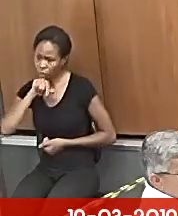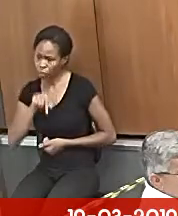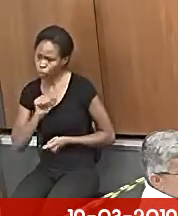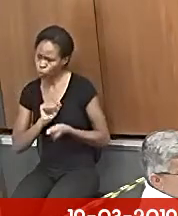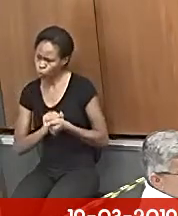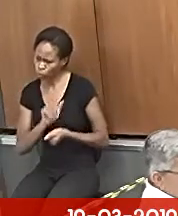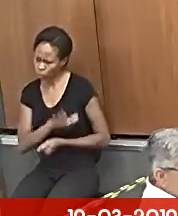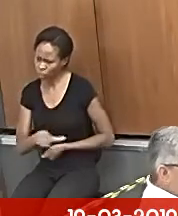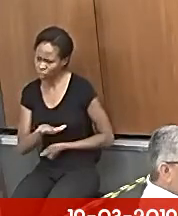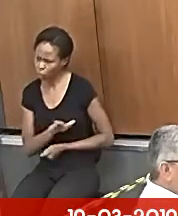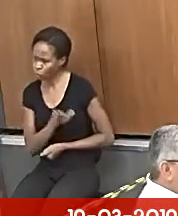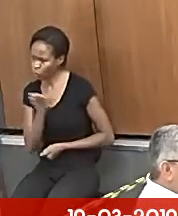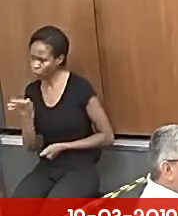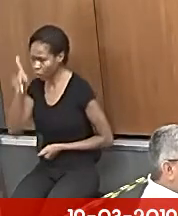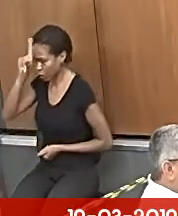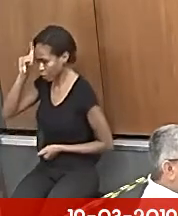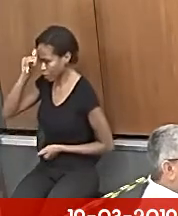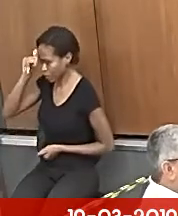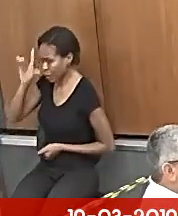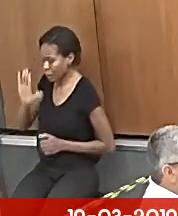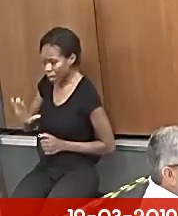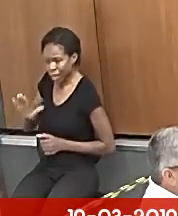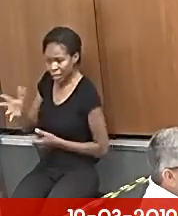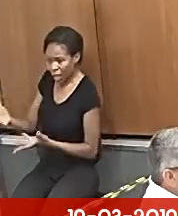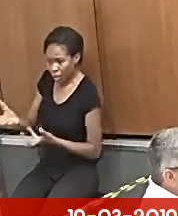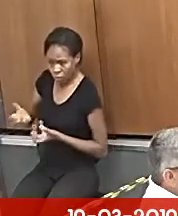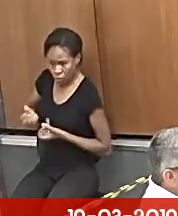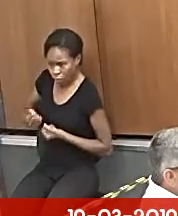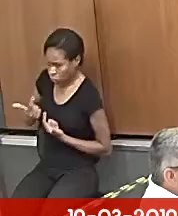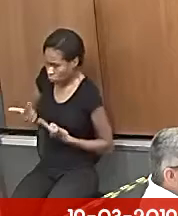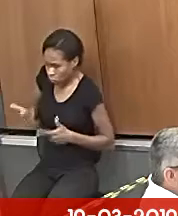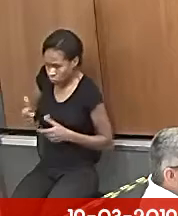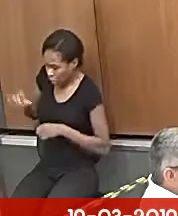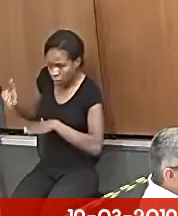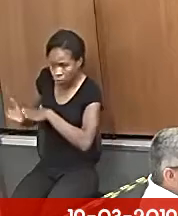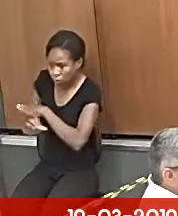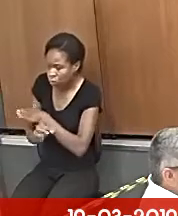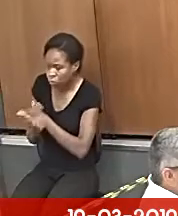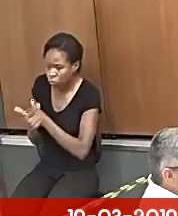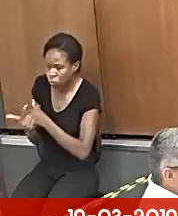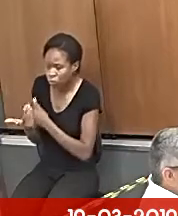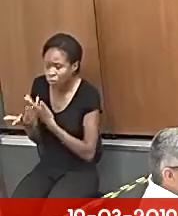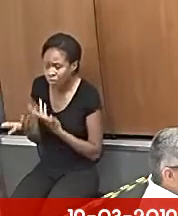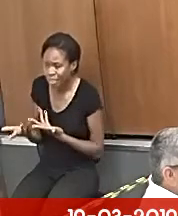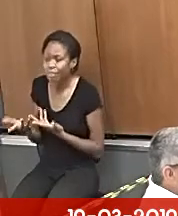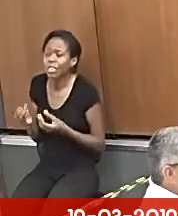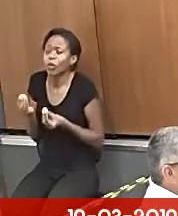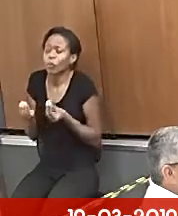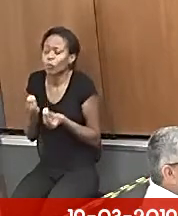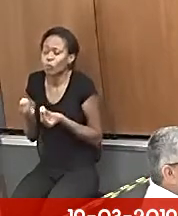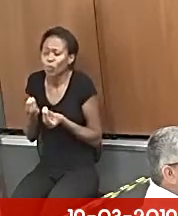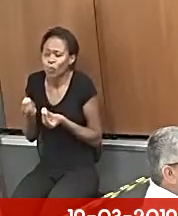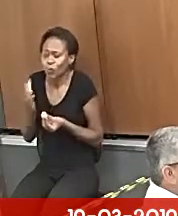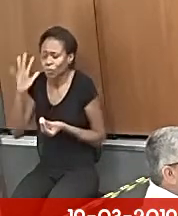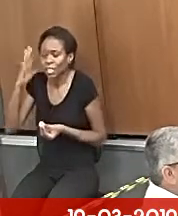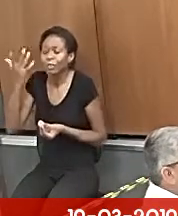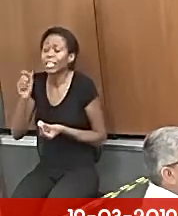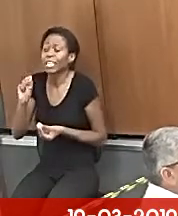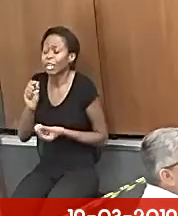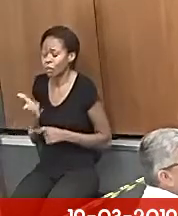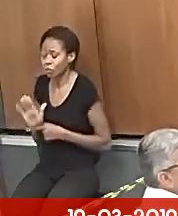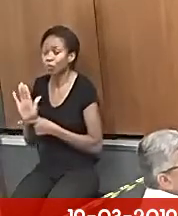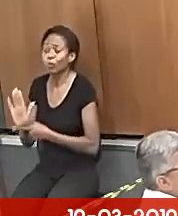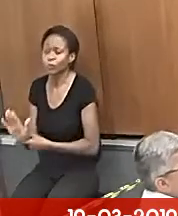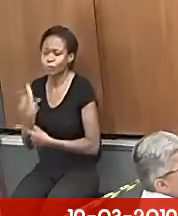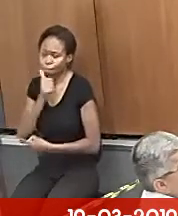atendida quem ela vai pedir socorro imediatamente aqui na assembléia foi aprovado um centro para atender a ela